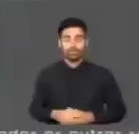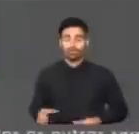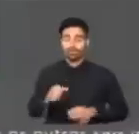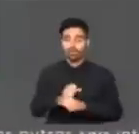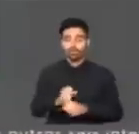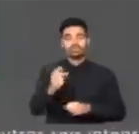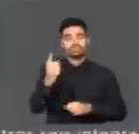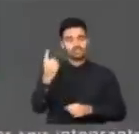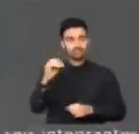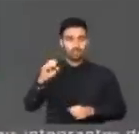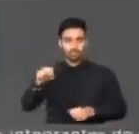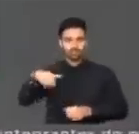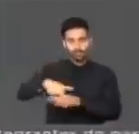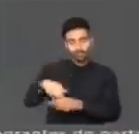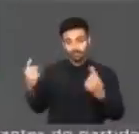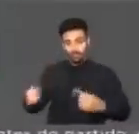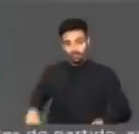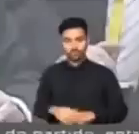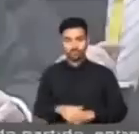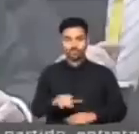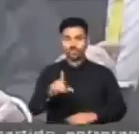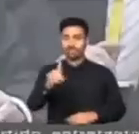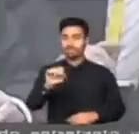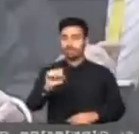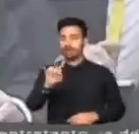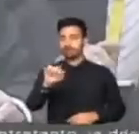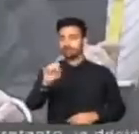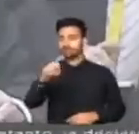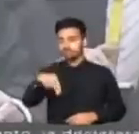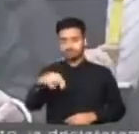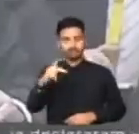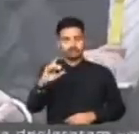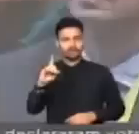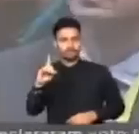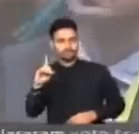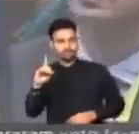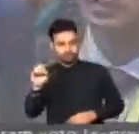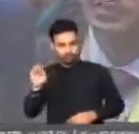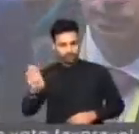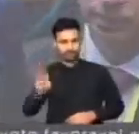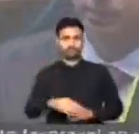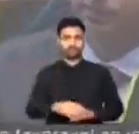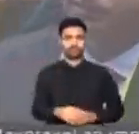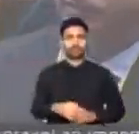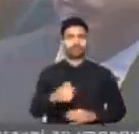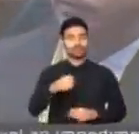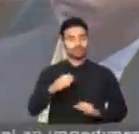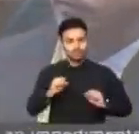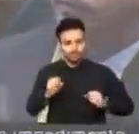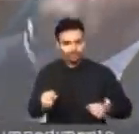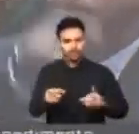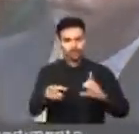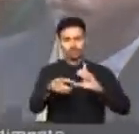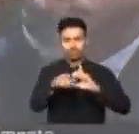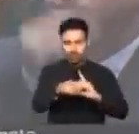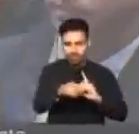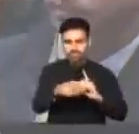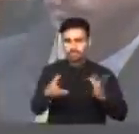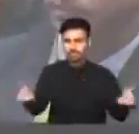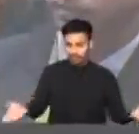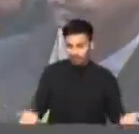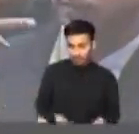108 votos contra. David Magalhães, do PCdoB. Em defesa da democracia, que é que hoje